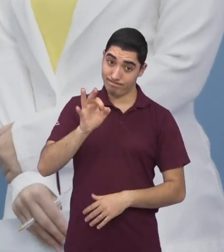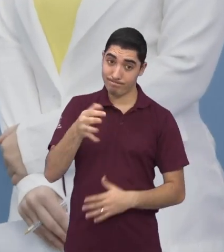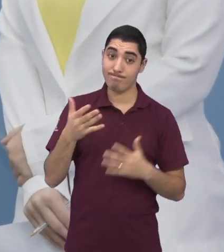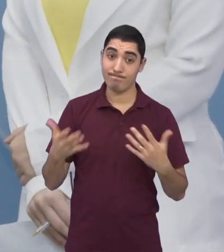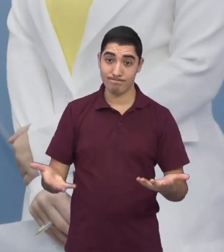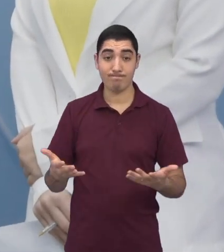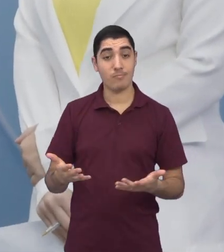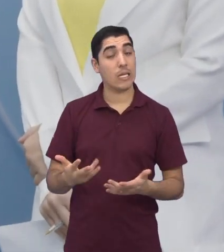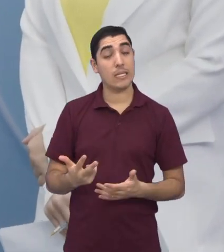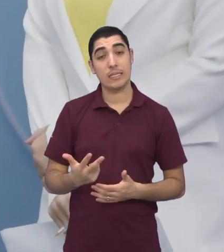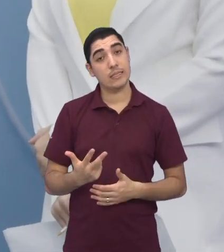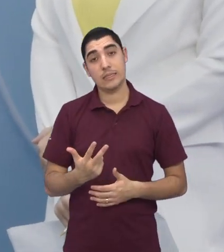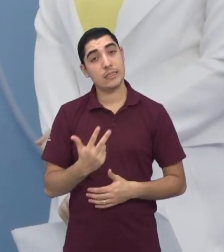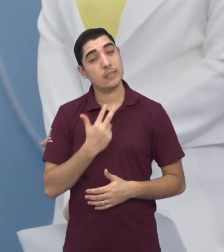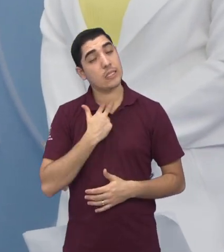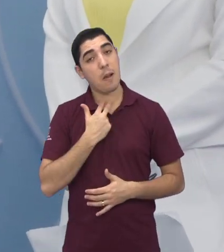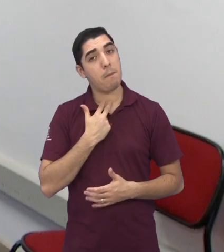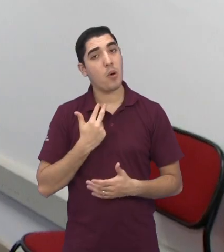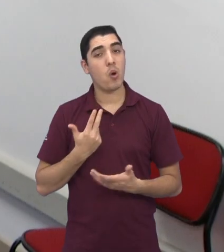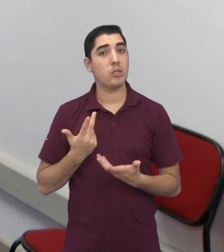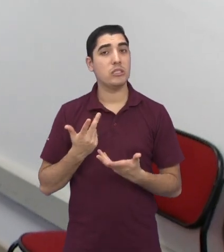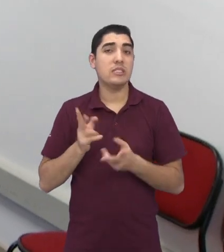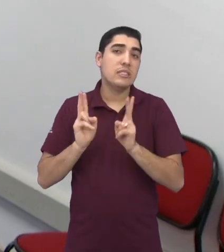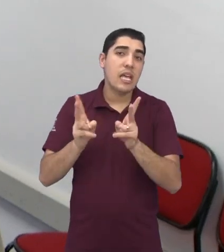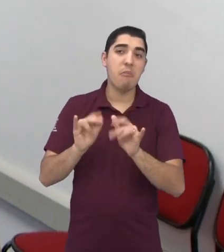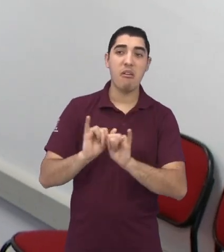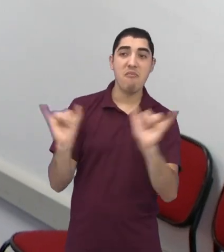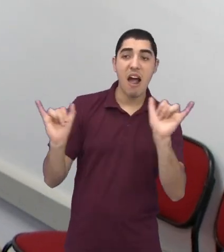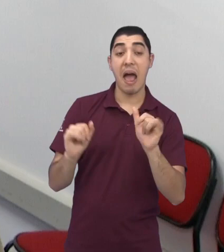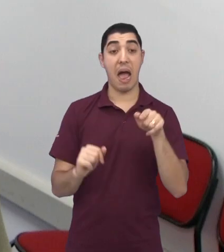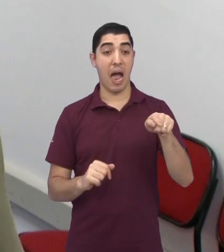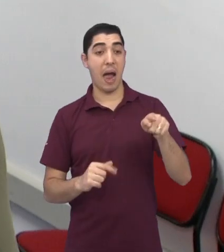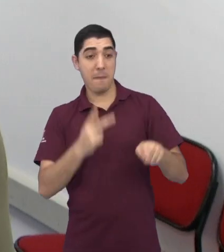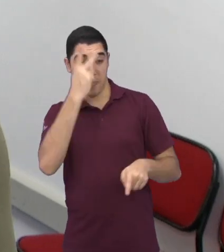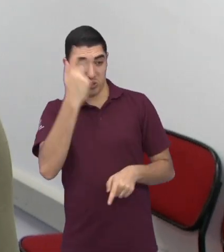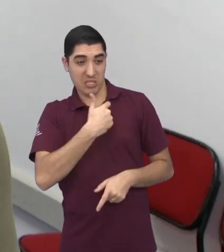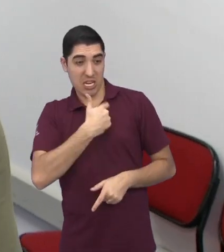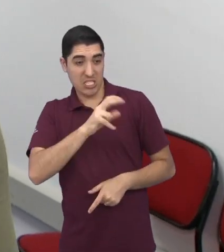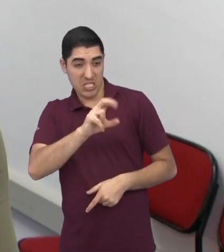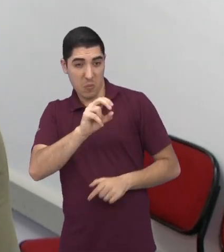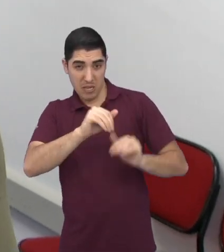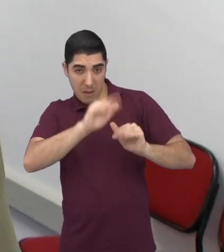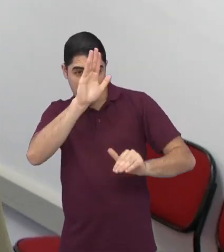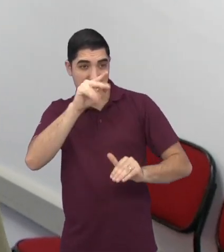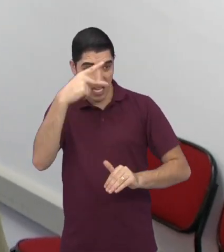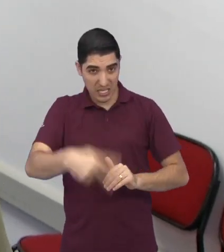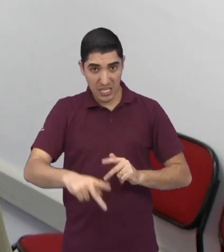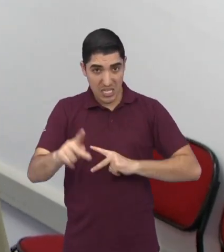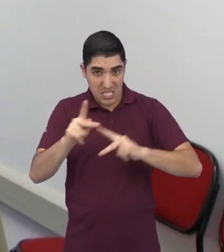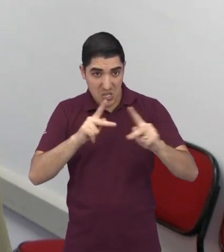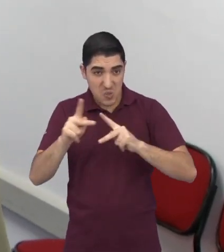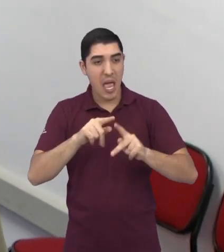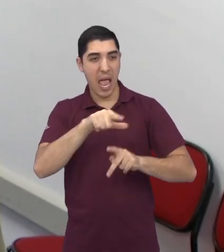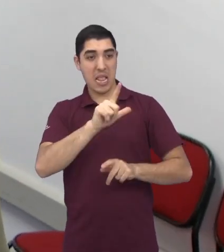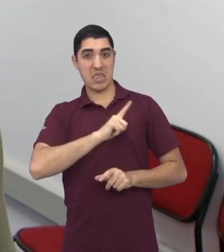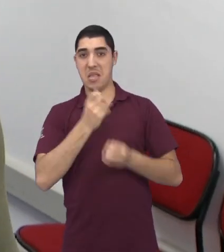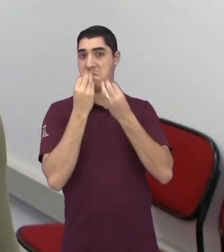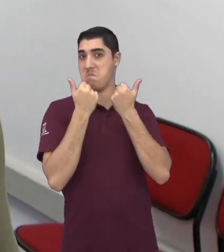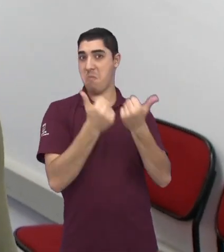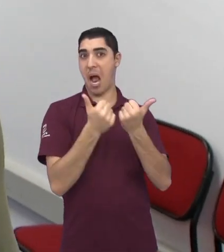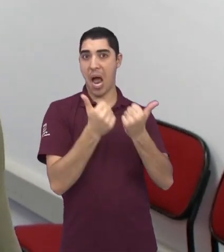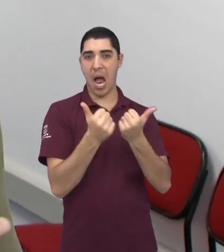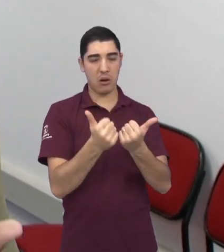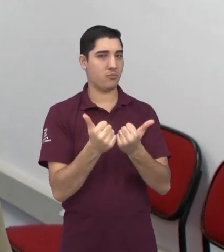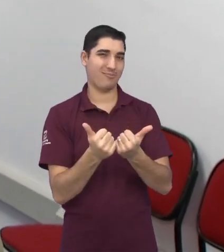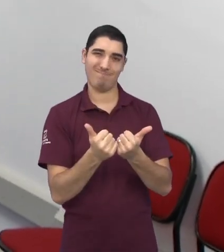né? A gente não pode dizer que a situação para as pessoas com 50 anos ou mais no mercado de trabalho de São José atualmente é a melhor, mas a